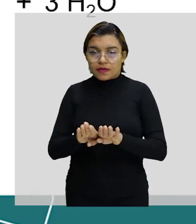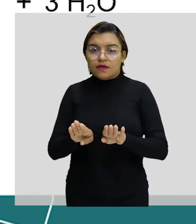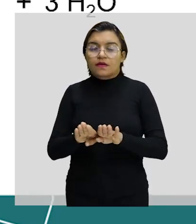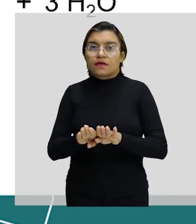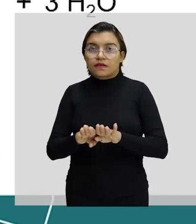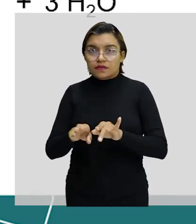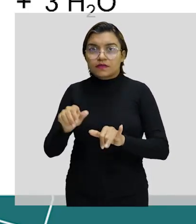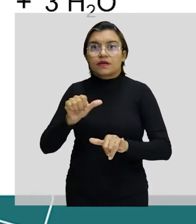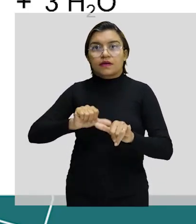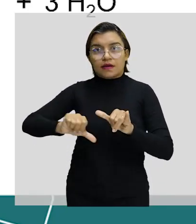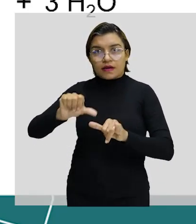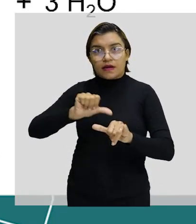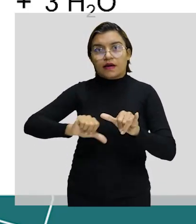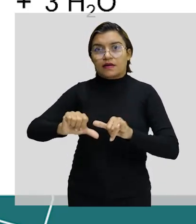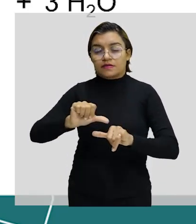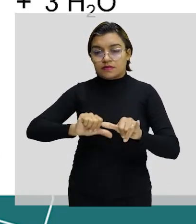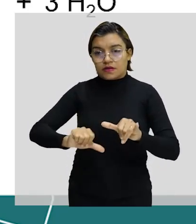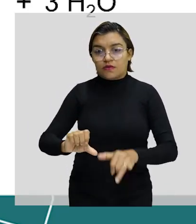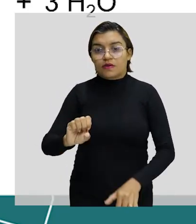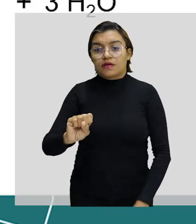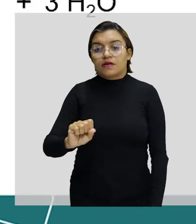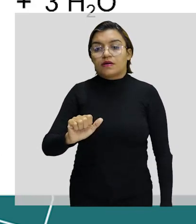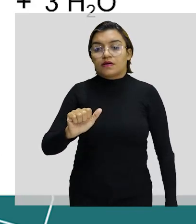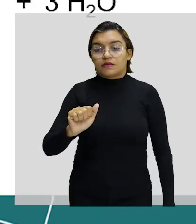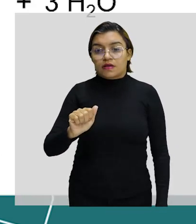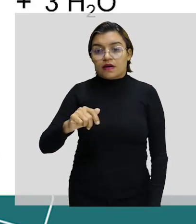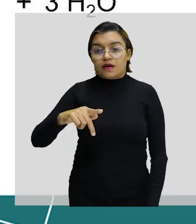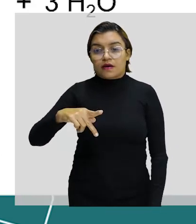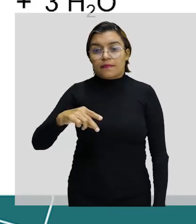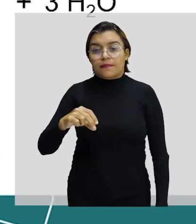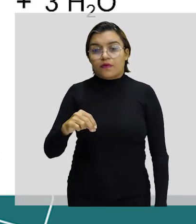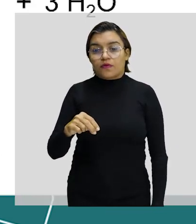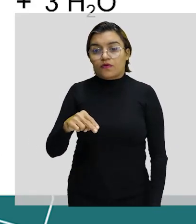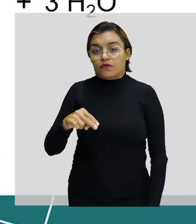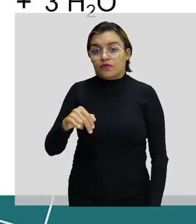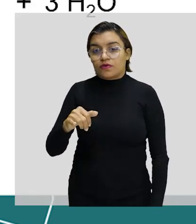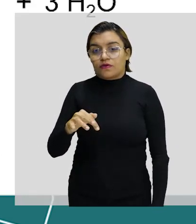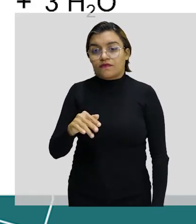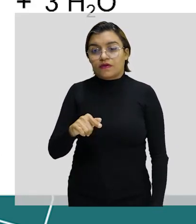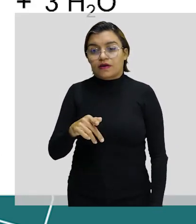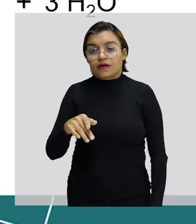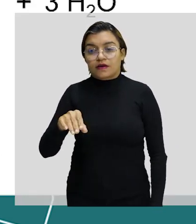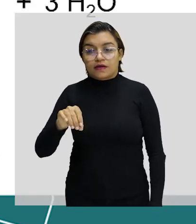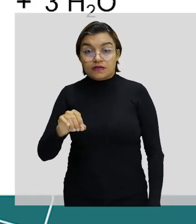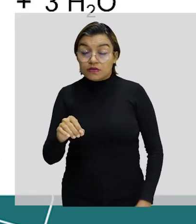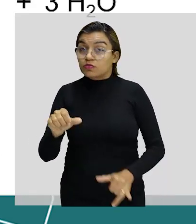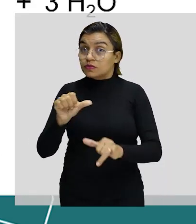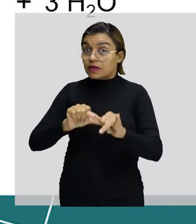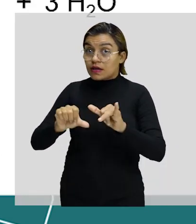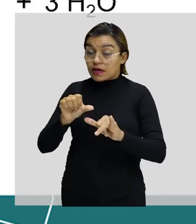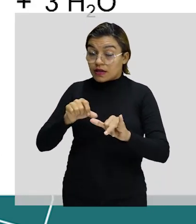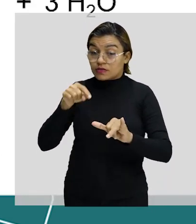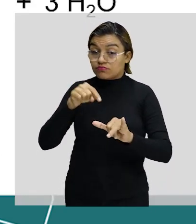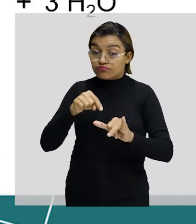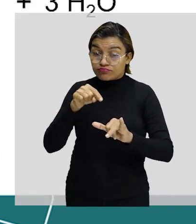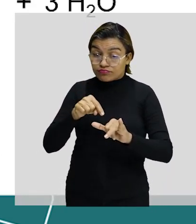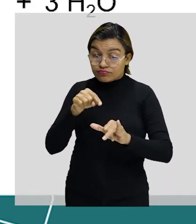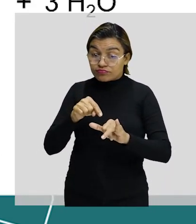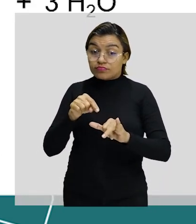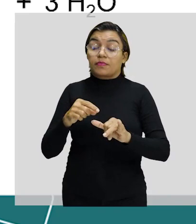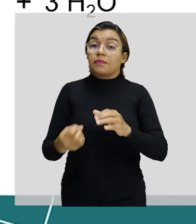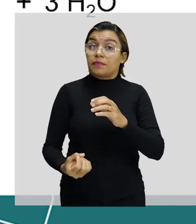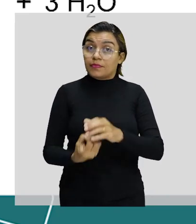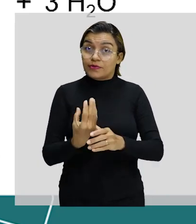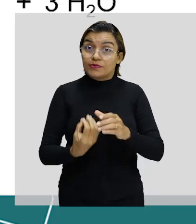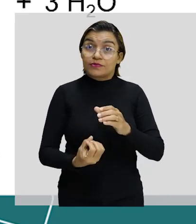de saponificação. Por quê? Por meio dessa reação, desse tipo de reação, que nós vamos